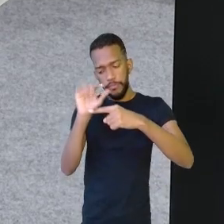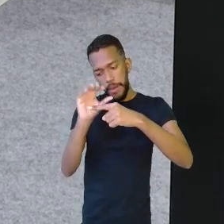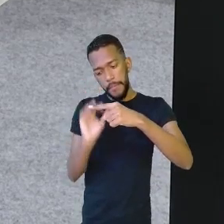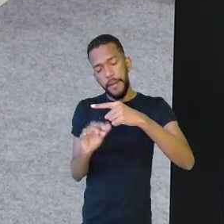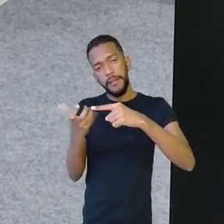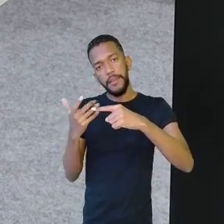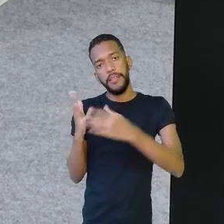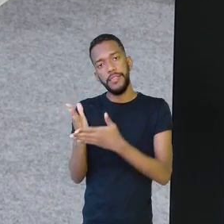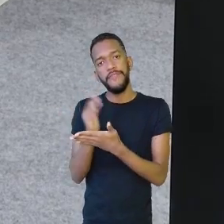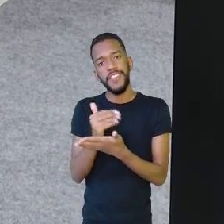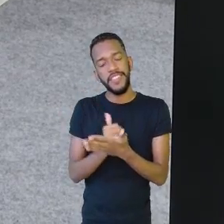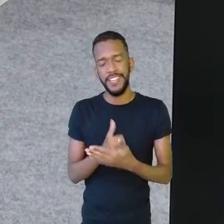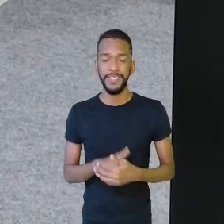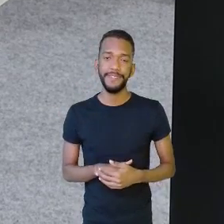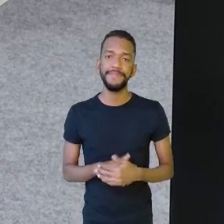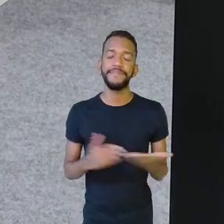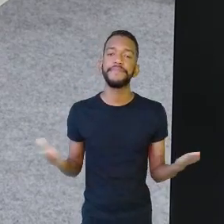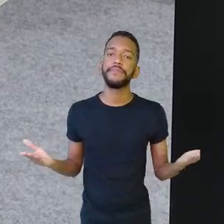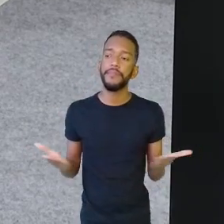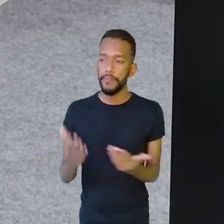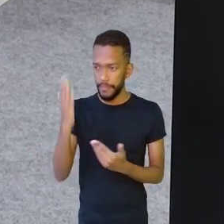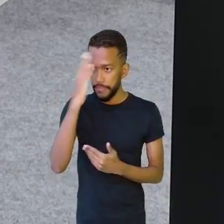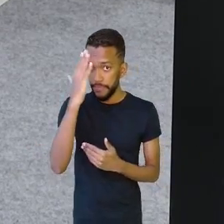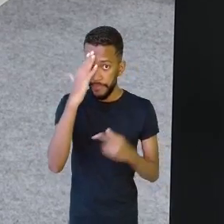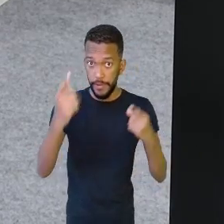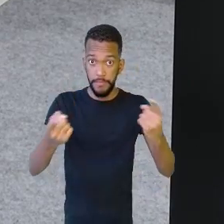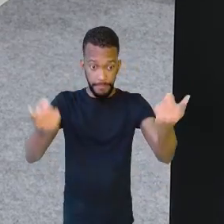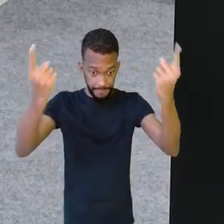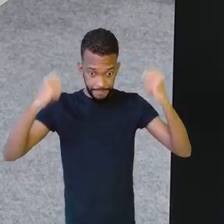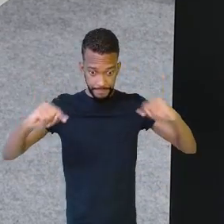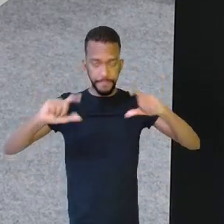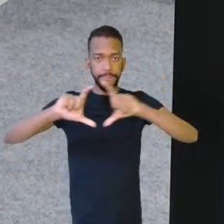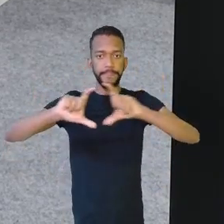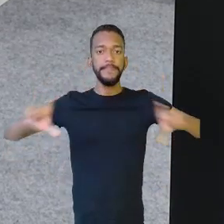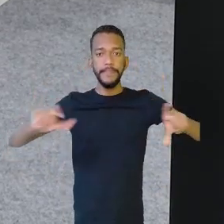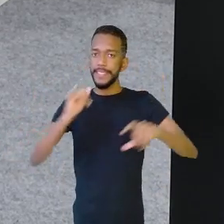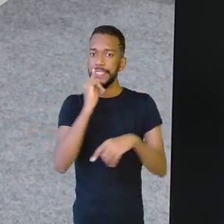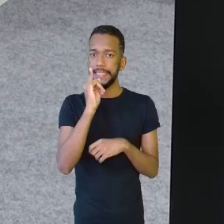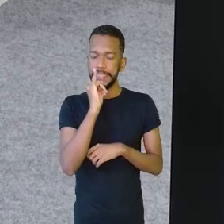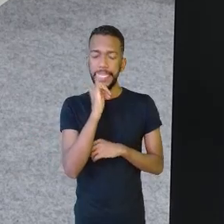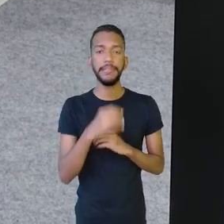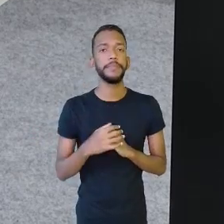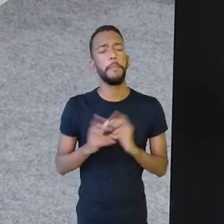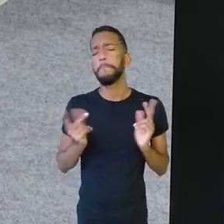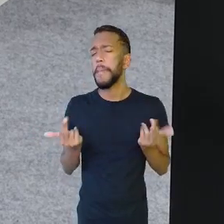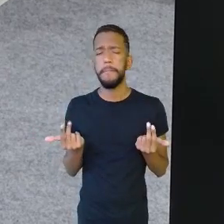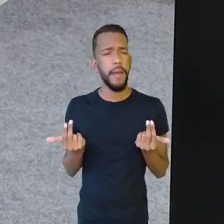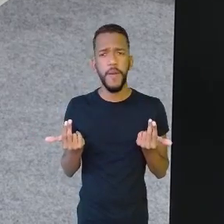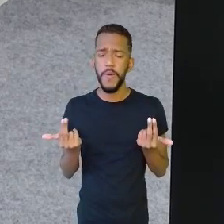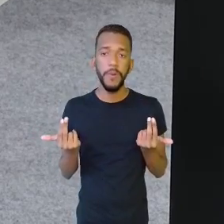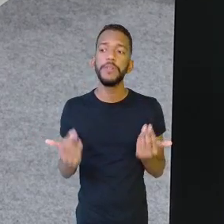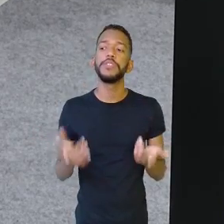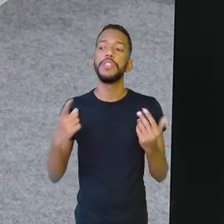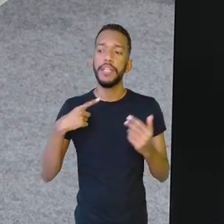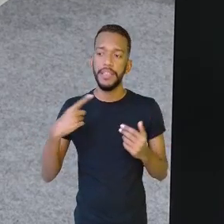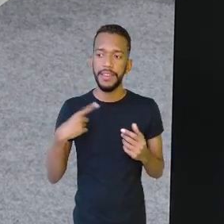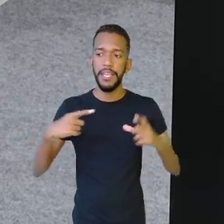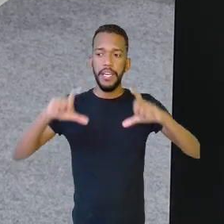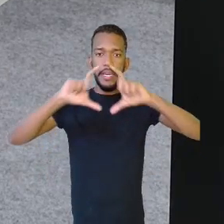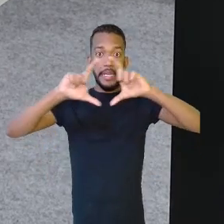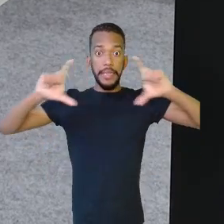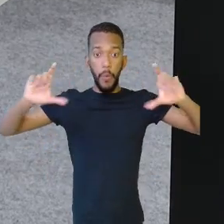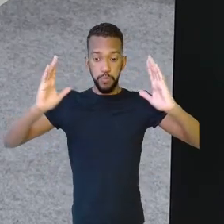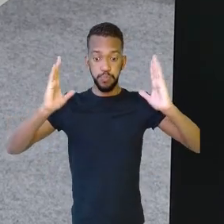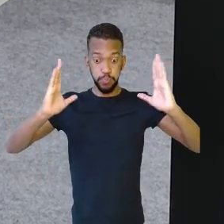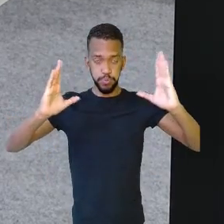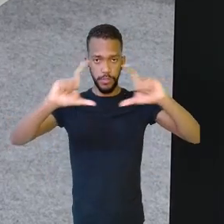em partes. Vamos entender o próximo exemplo. A mesma coisa. Eu peguei o meu inteiro,